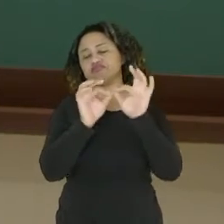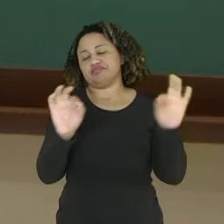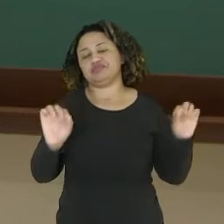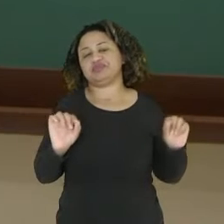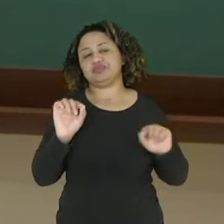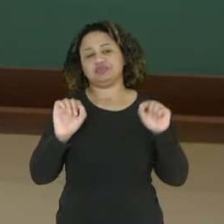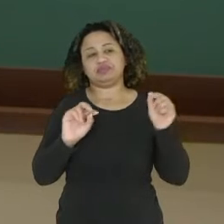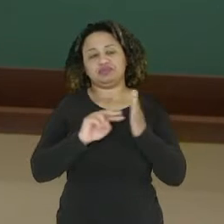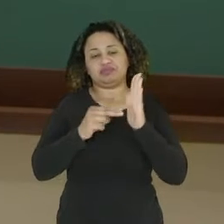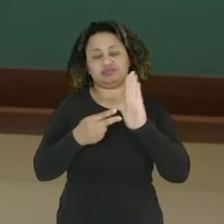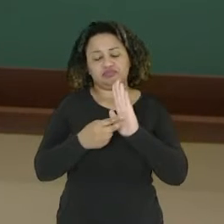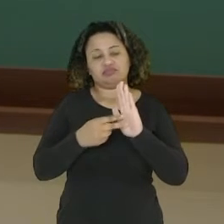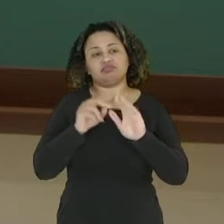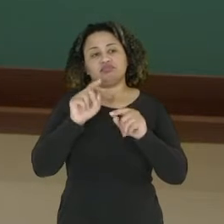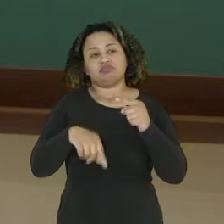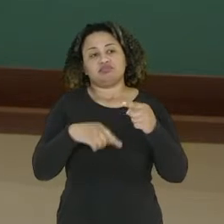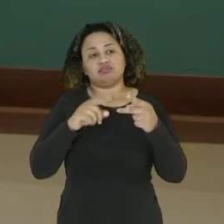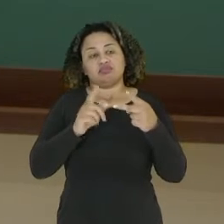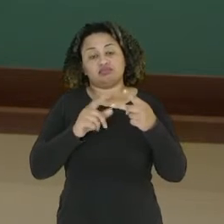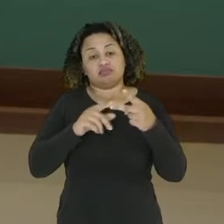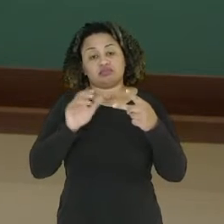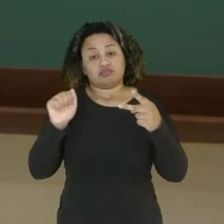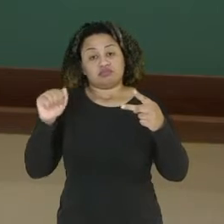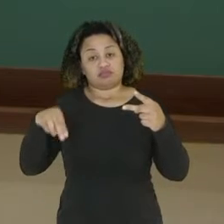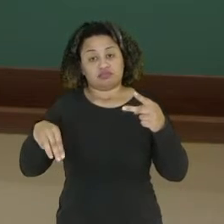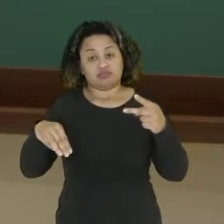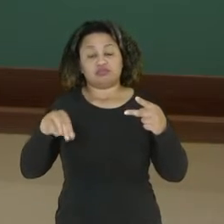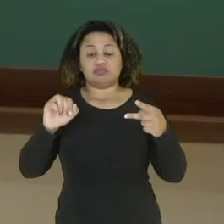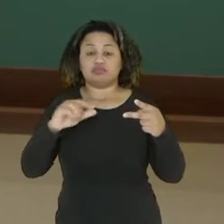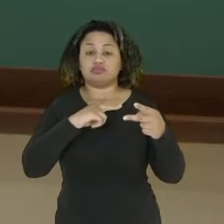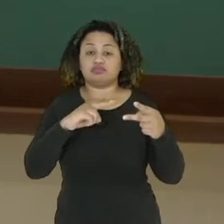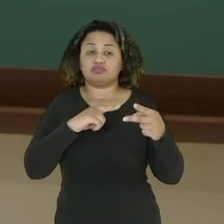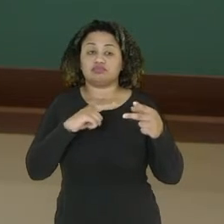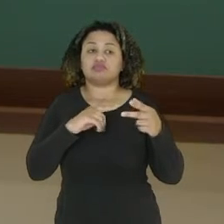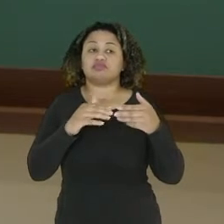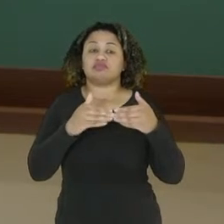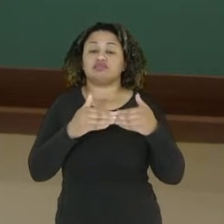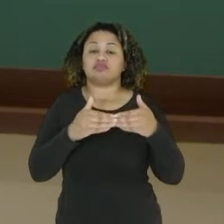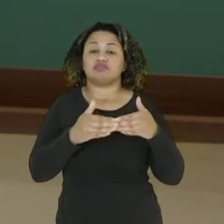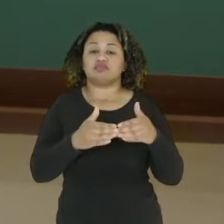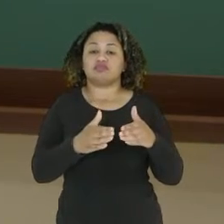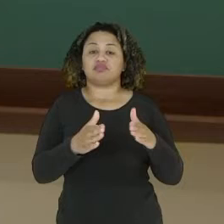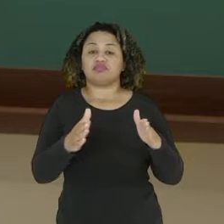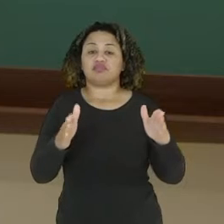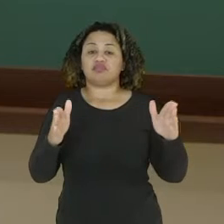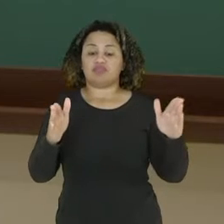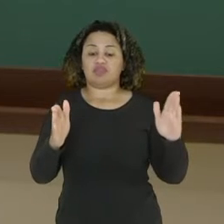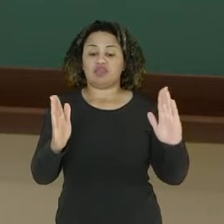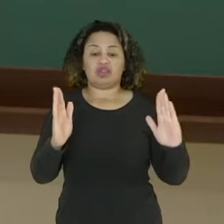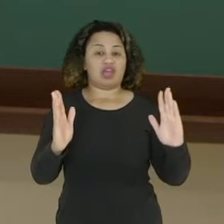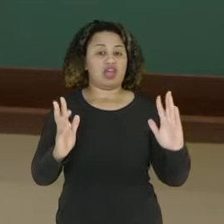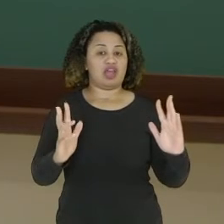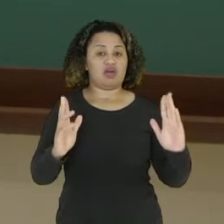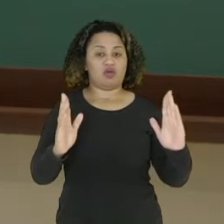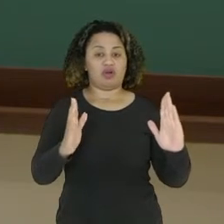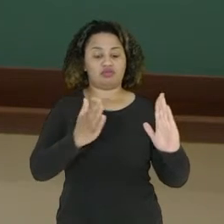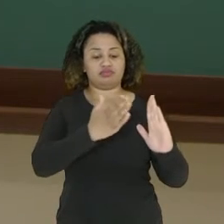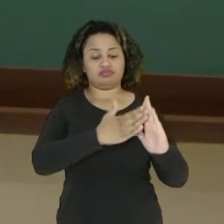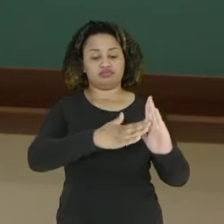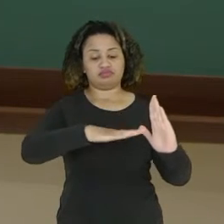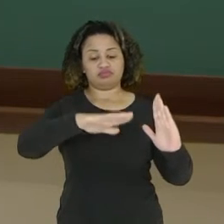simples. A frequência AM, ela tem uma amplitude que é sempre a mesma.